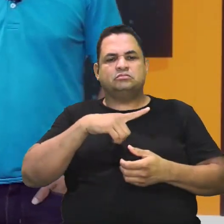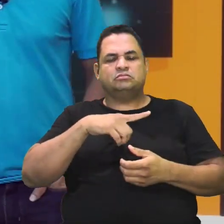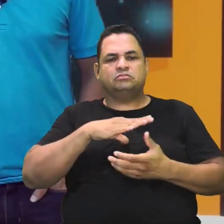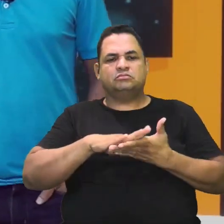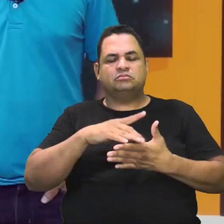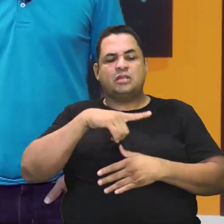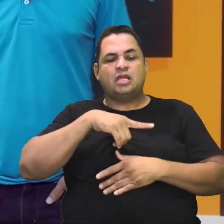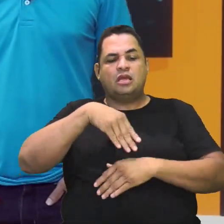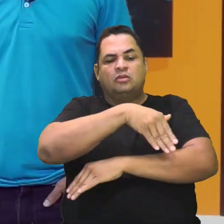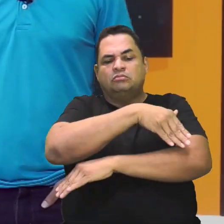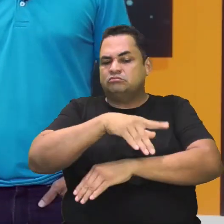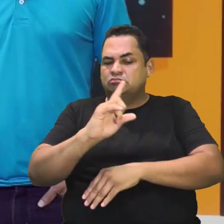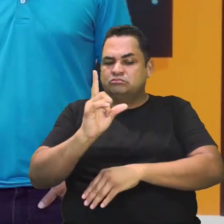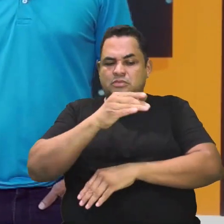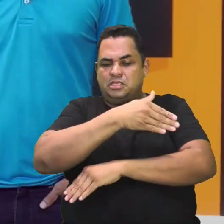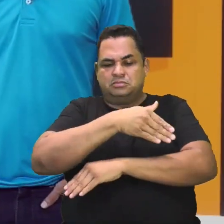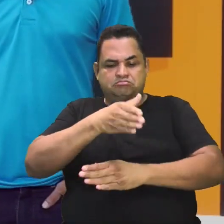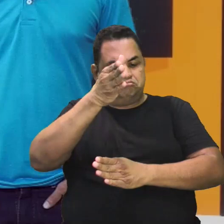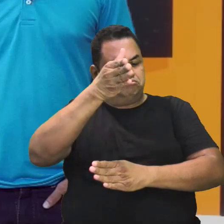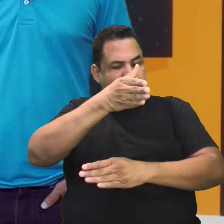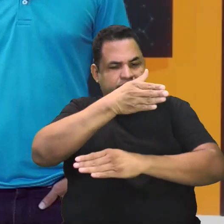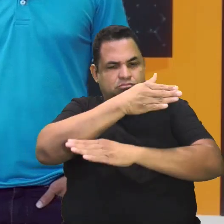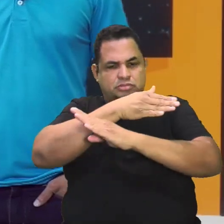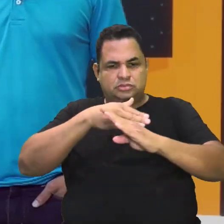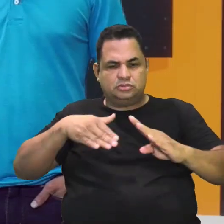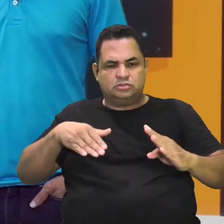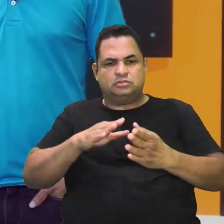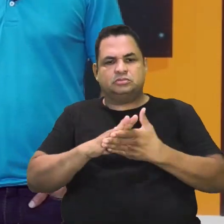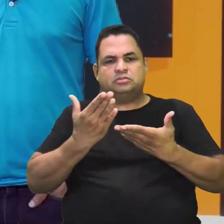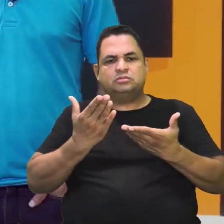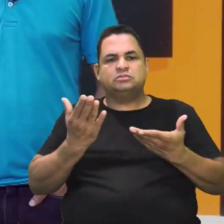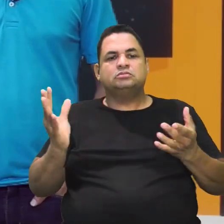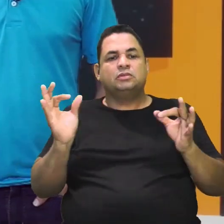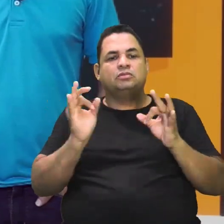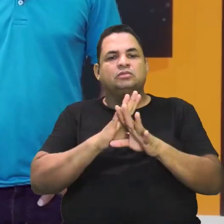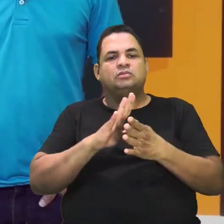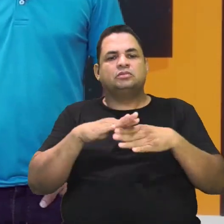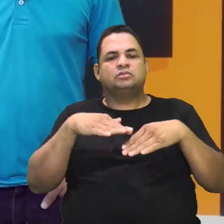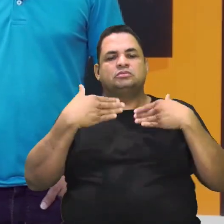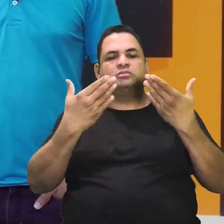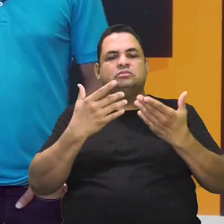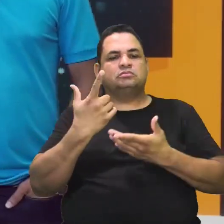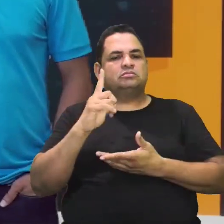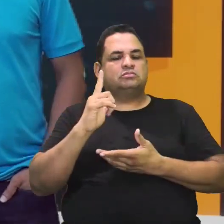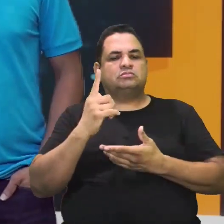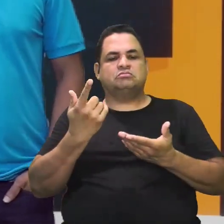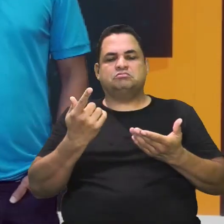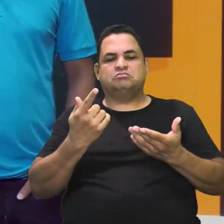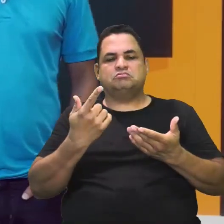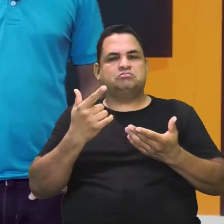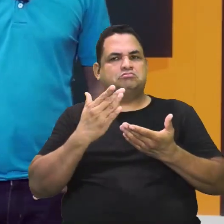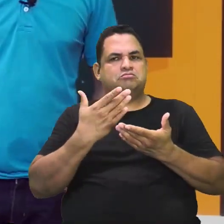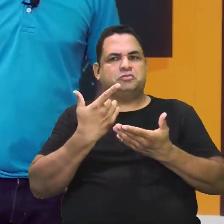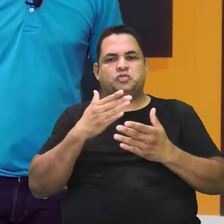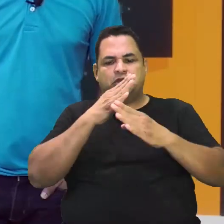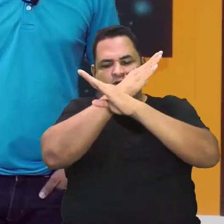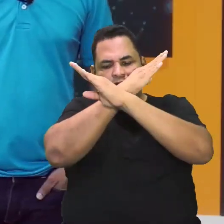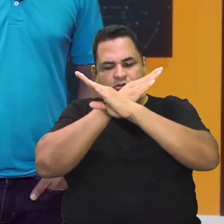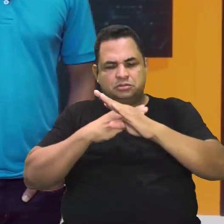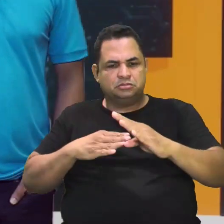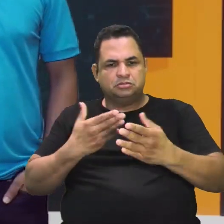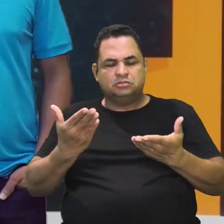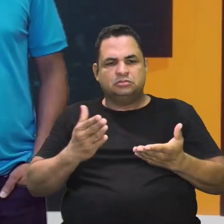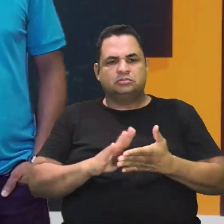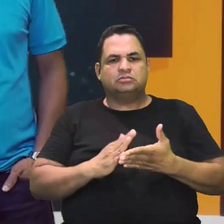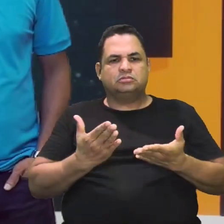ruas aí que não se cruzam. Então, vocês podem também chegar a essa conclusão. Quando não se cruzam, não tem esse cruzamento na esquina, que o